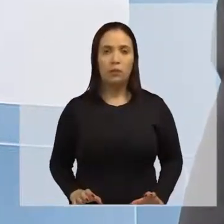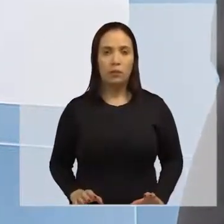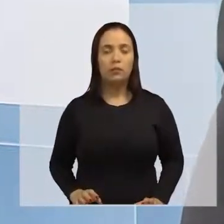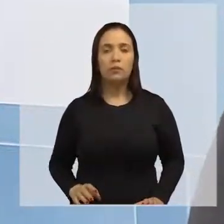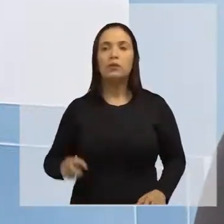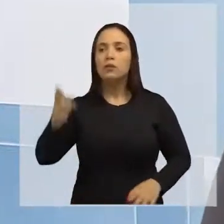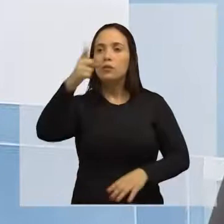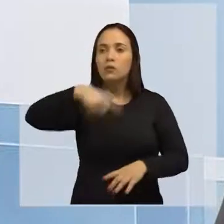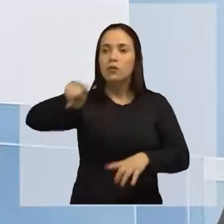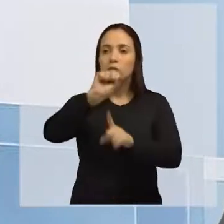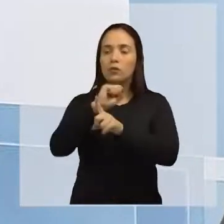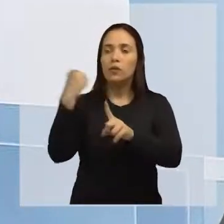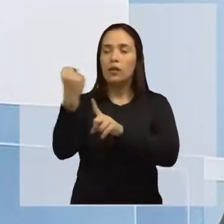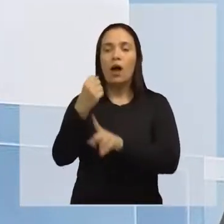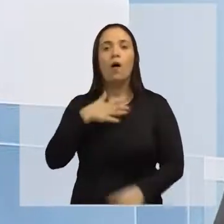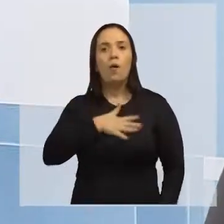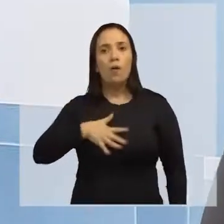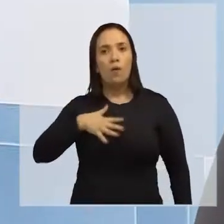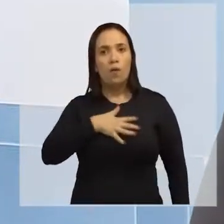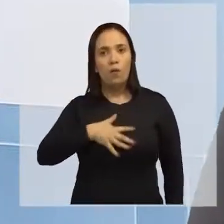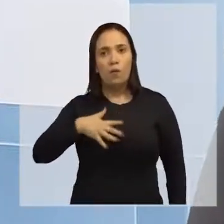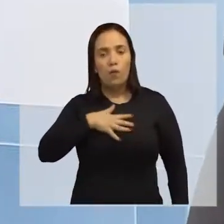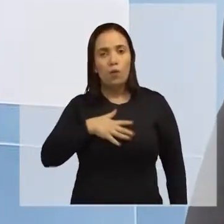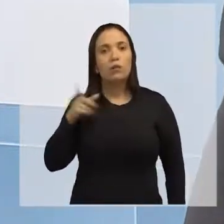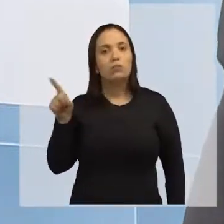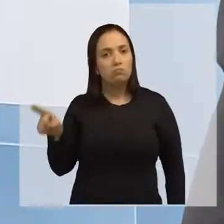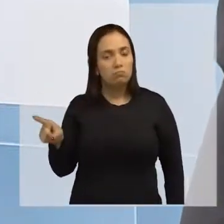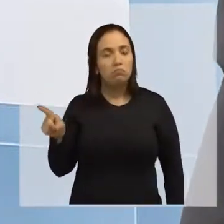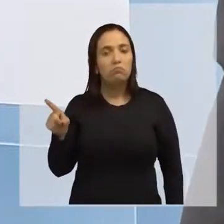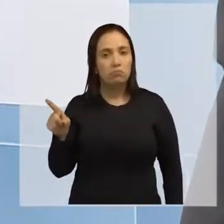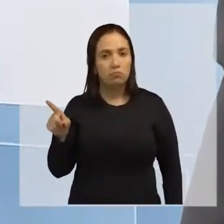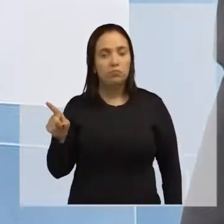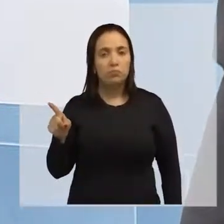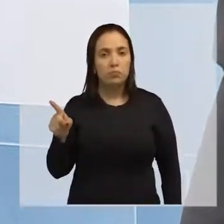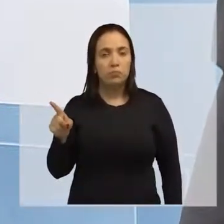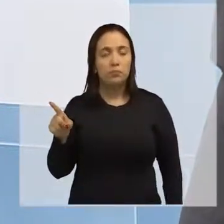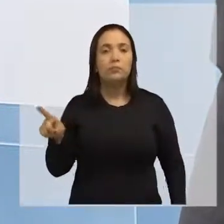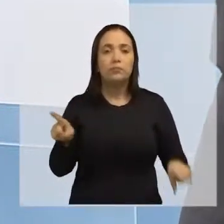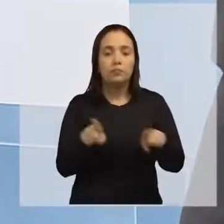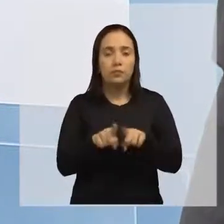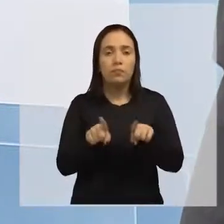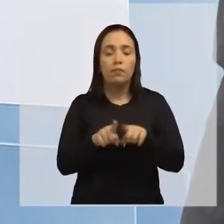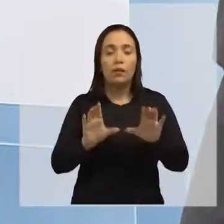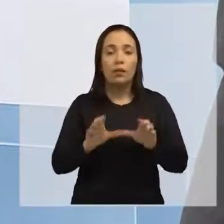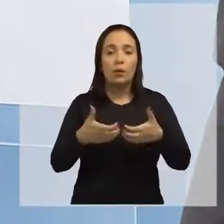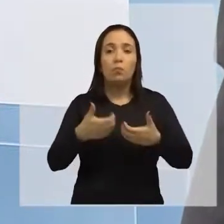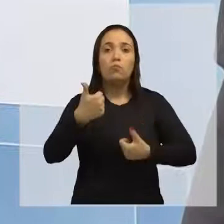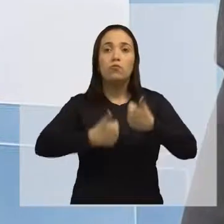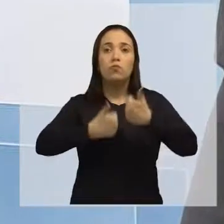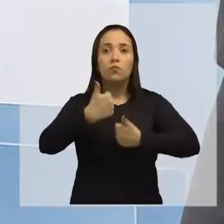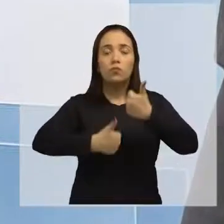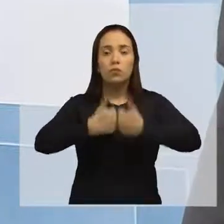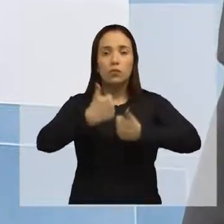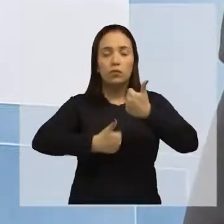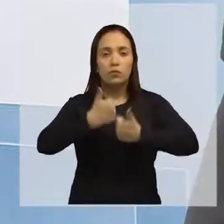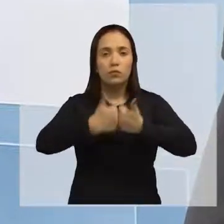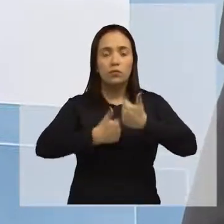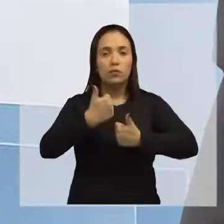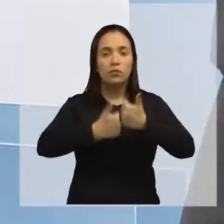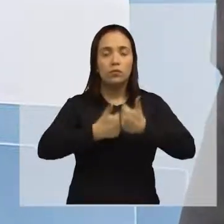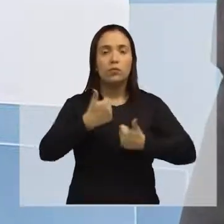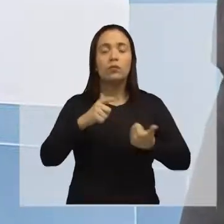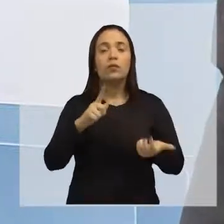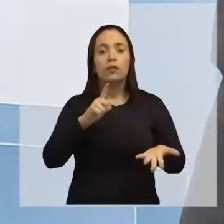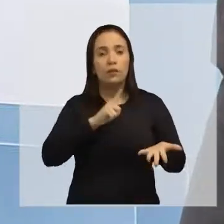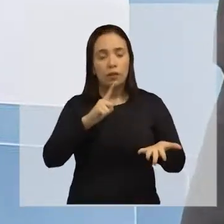que o povo brasileiro quer hoje para a política. É verdade, né? É verdade. A política. E a seleção brasileira talvez seja, é feita de estrangeiro, mas